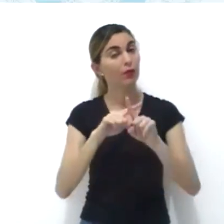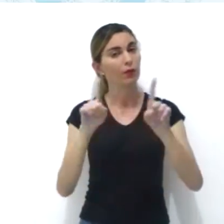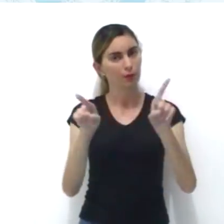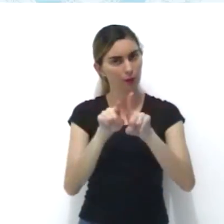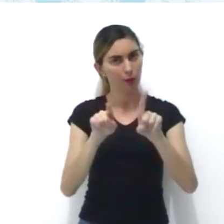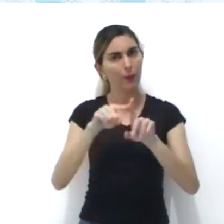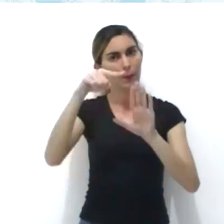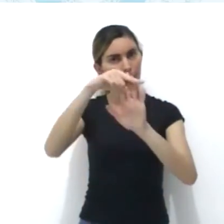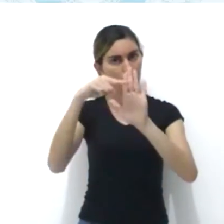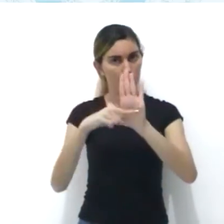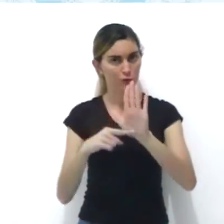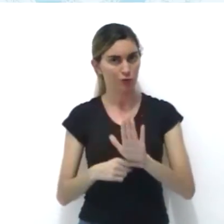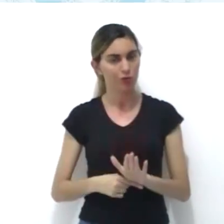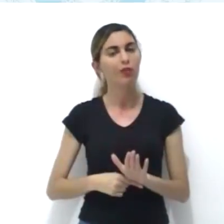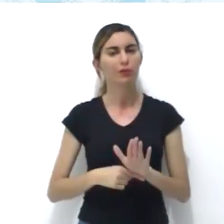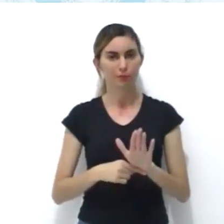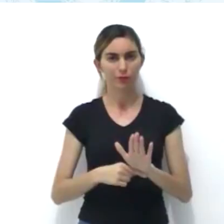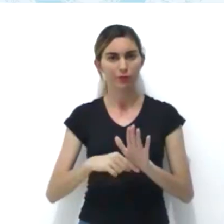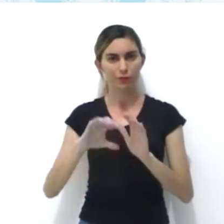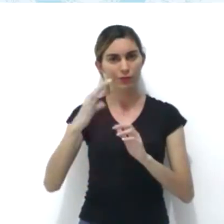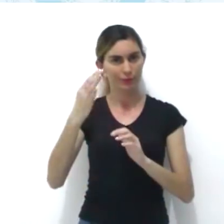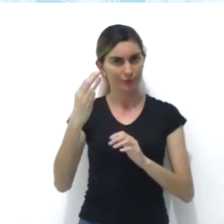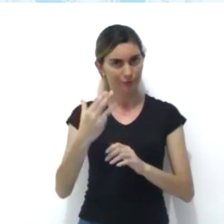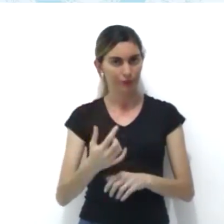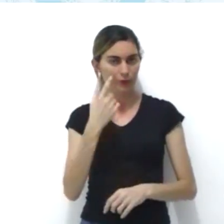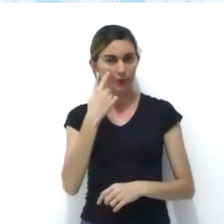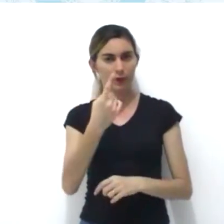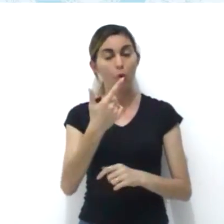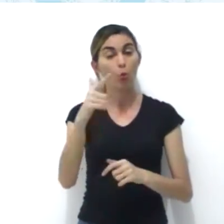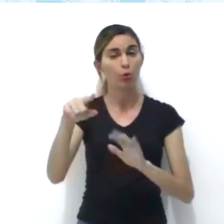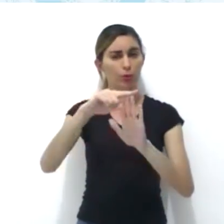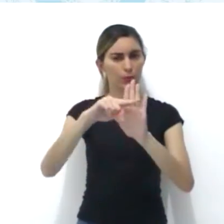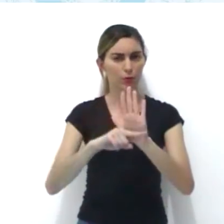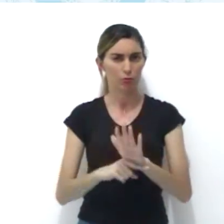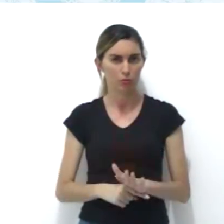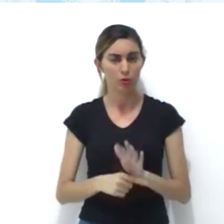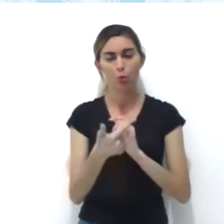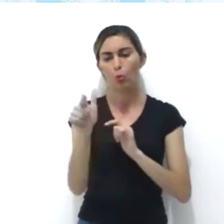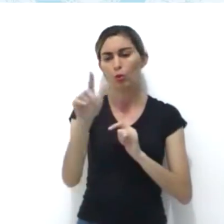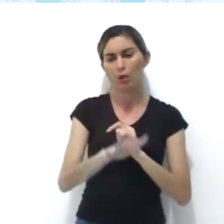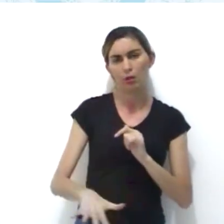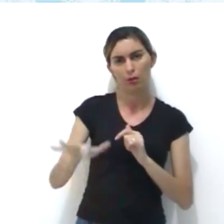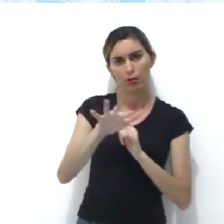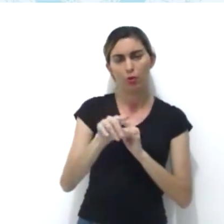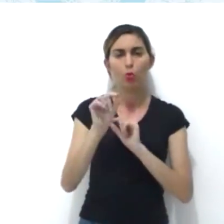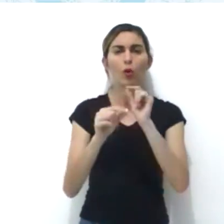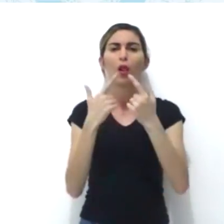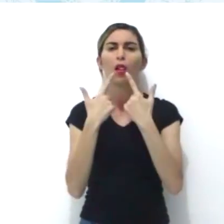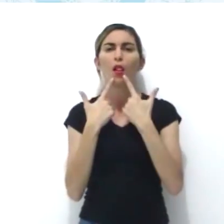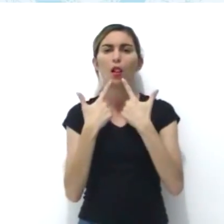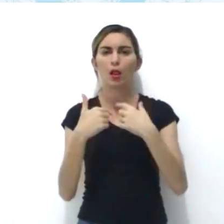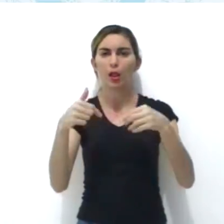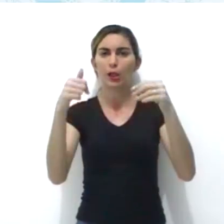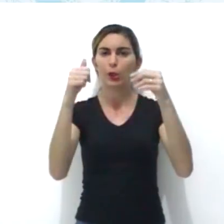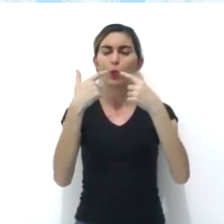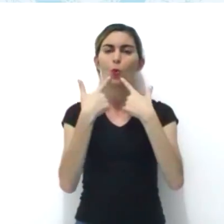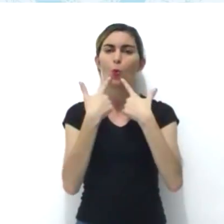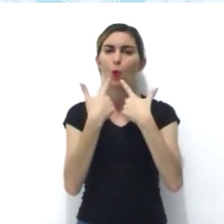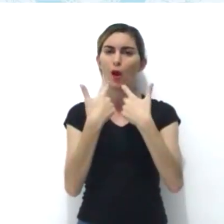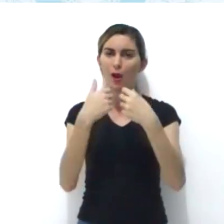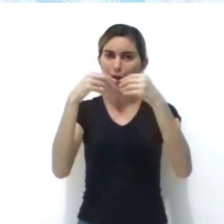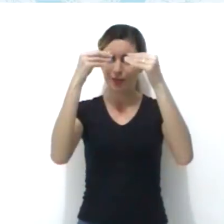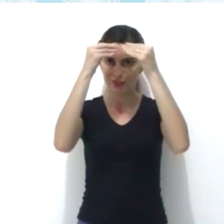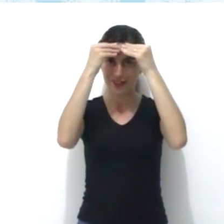mas também é um projeto científico. E essa outra imagem aí é de um projeto de uma outra área, que é na área de linguagem,